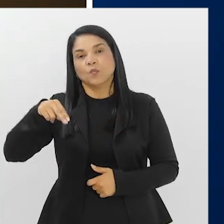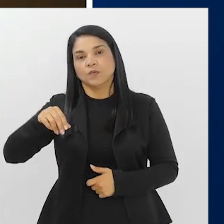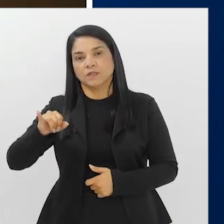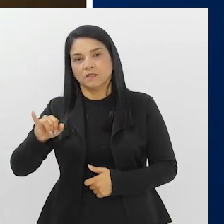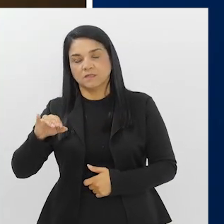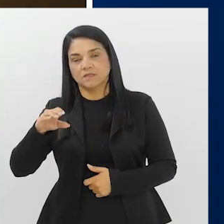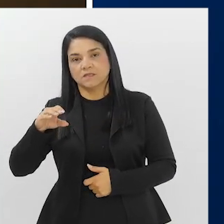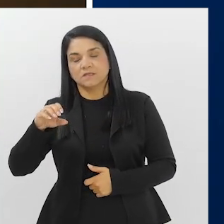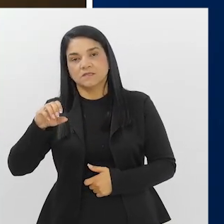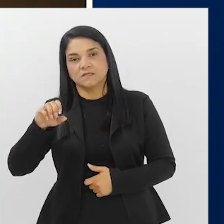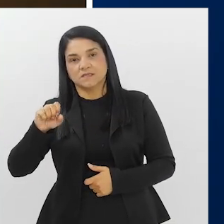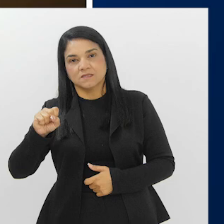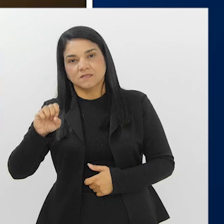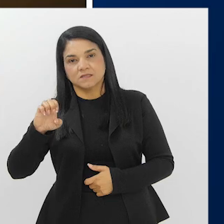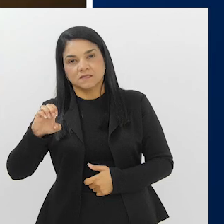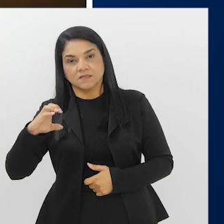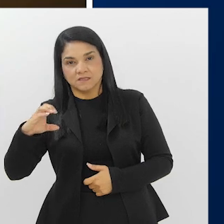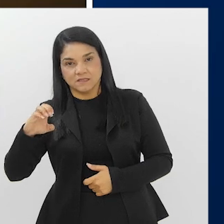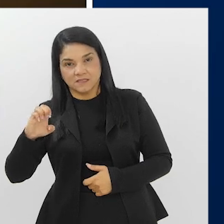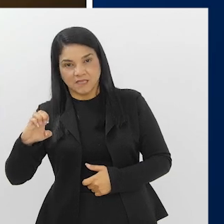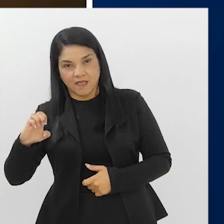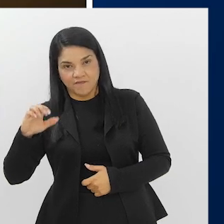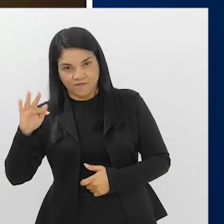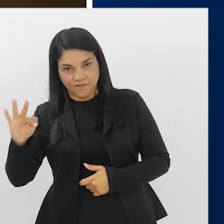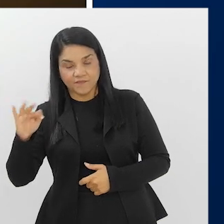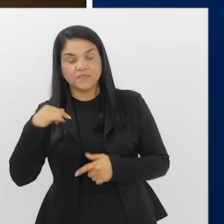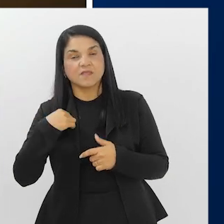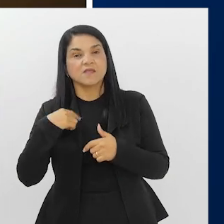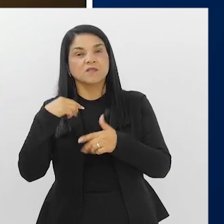Unicef, todos nós que, né, lutamos e